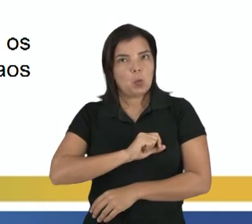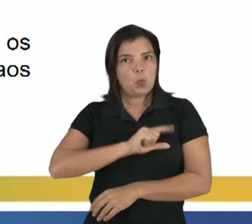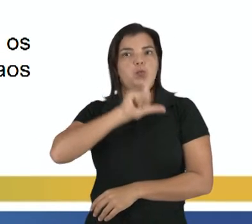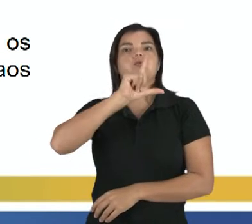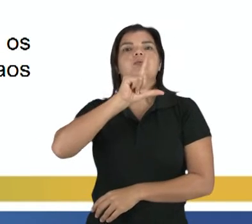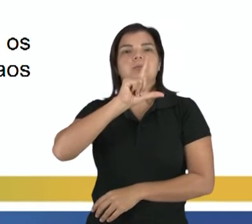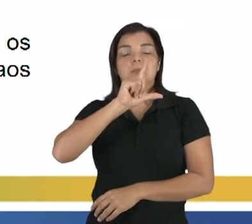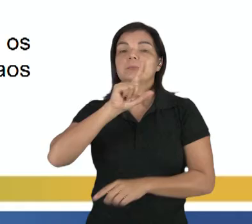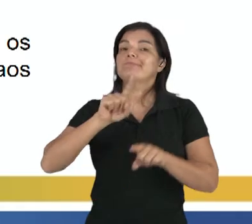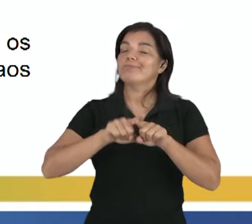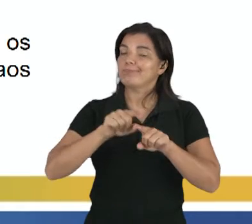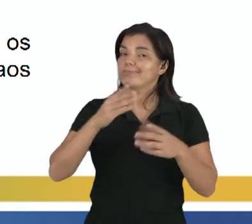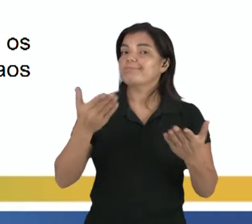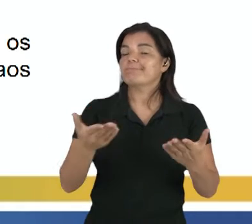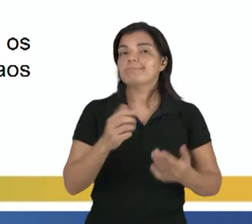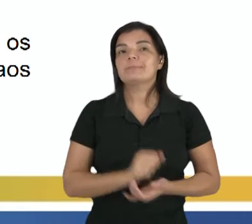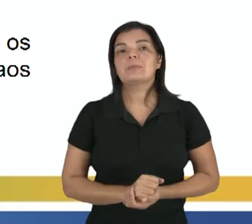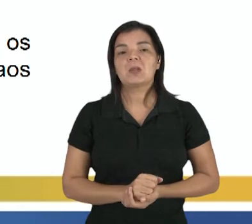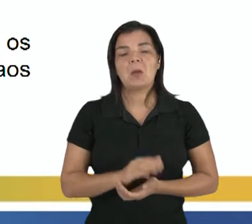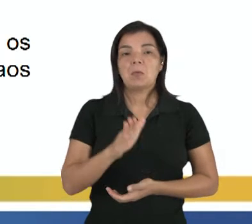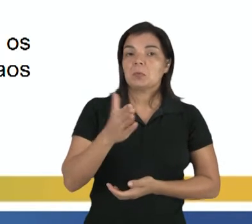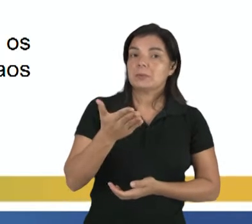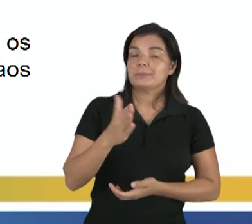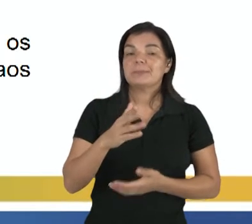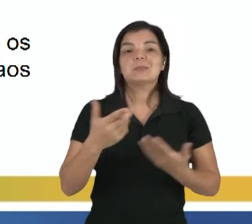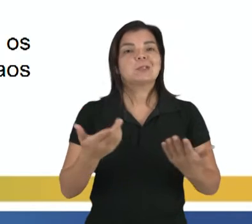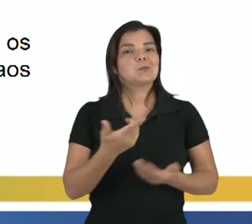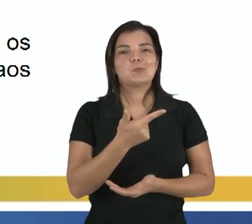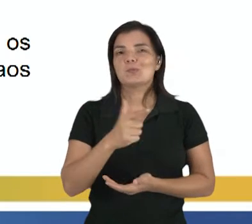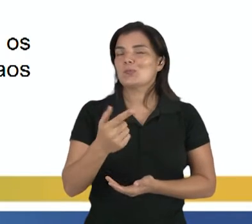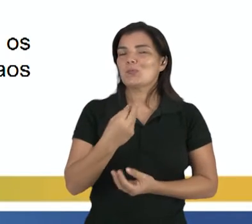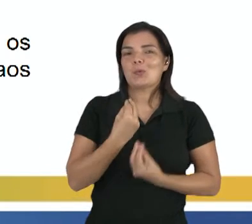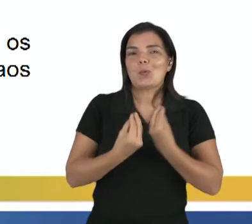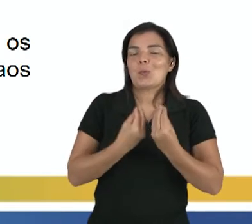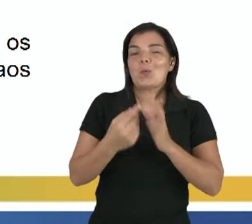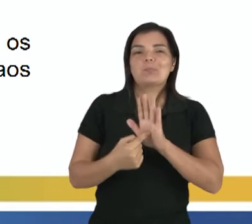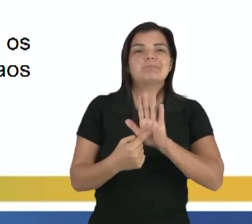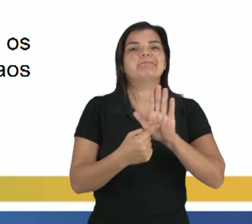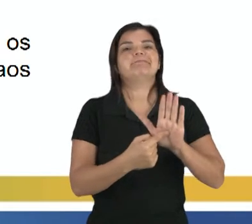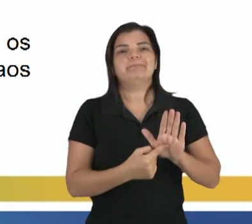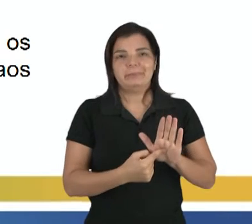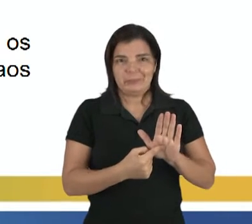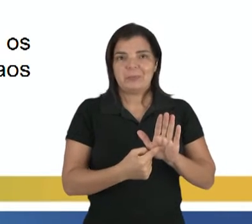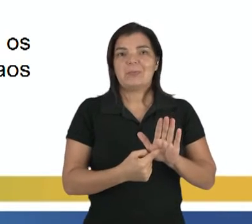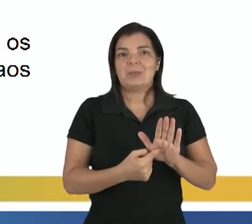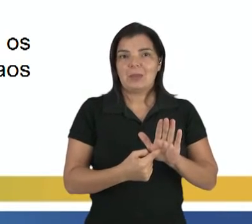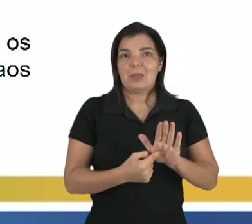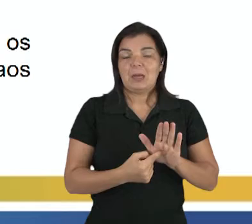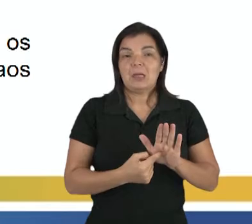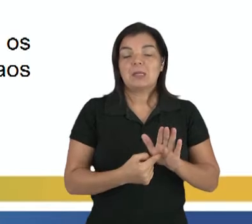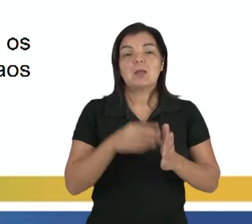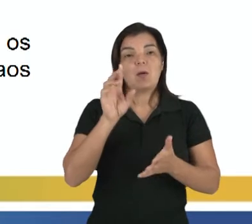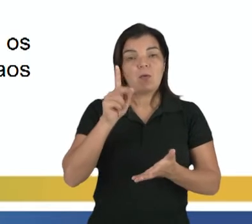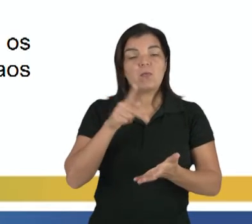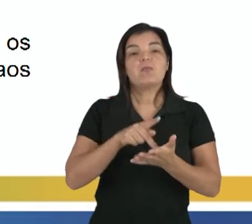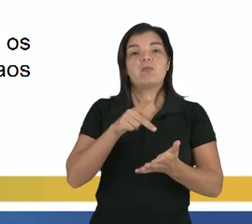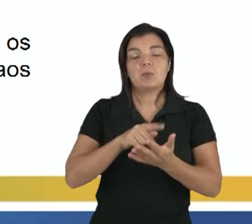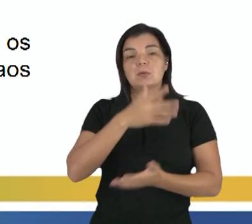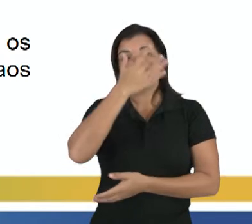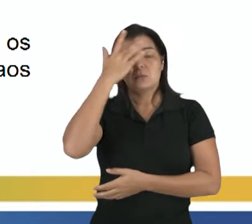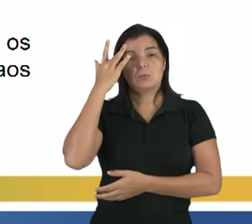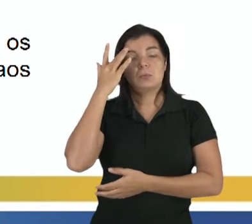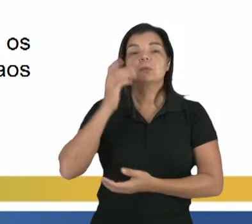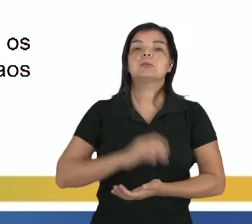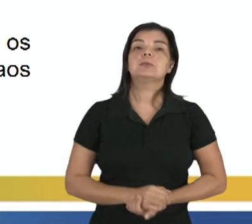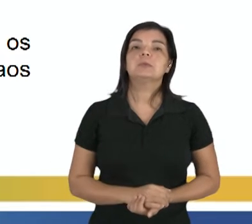uma média, fica ali na média, então não tem como eu demonstrar que a realidade dessas